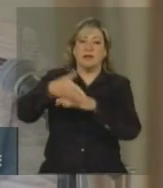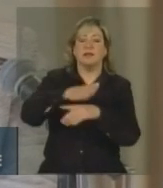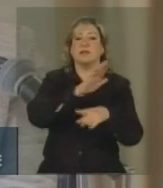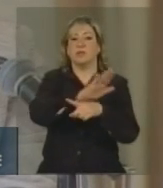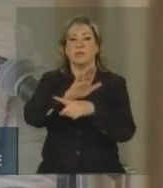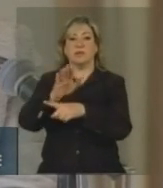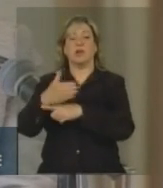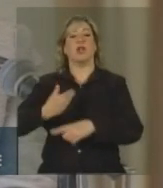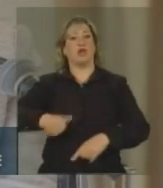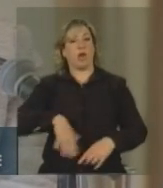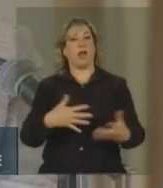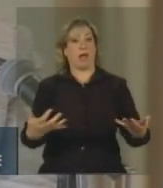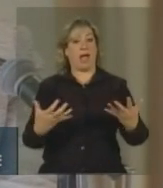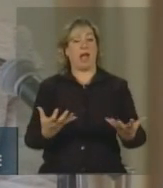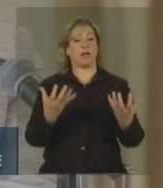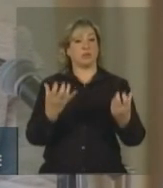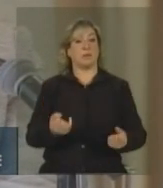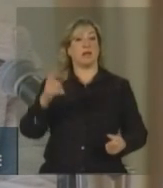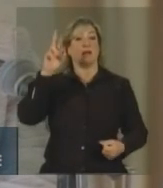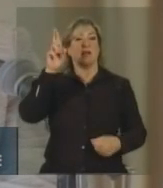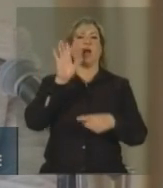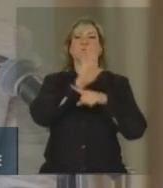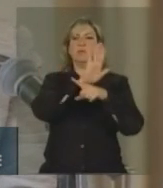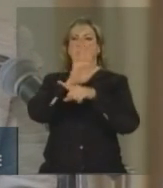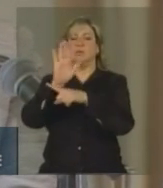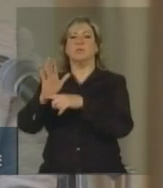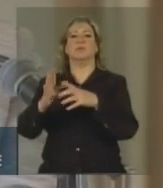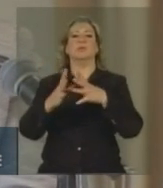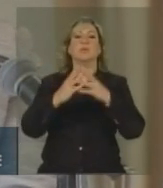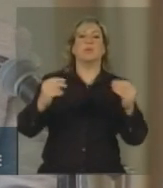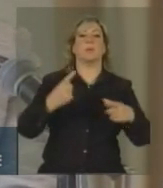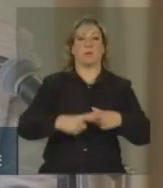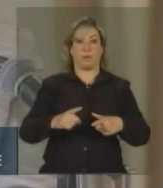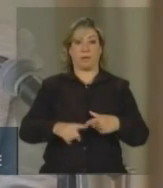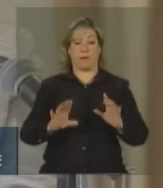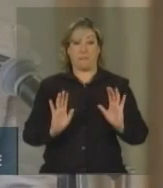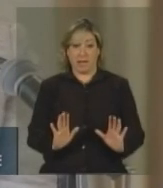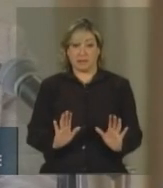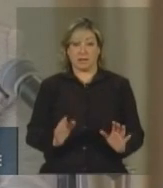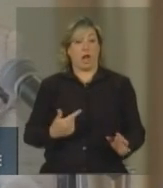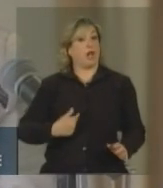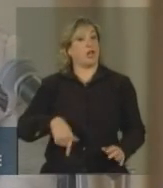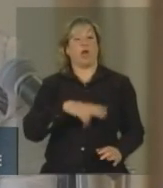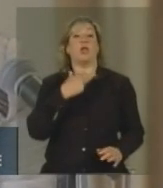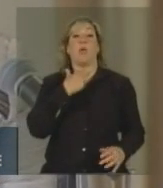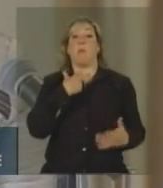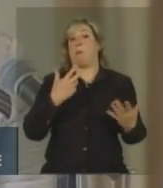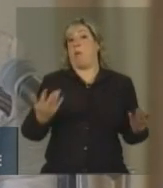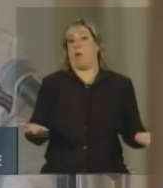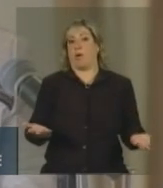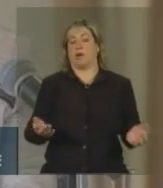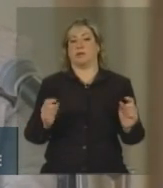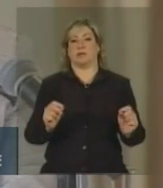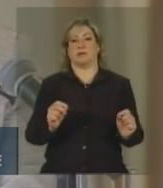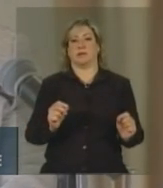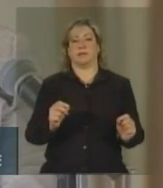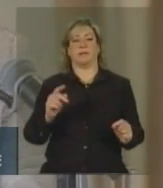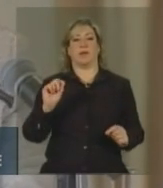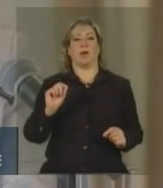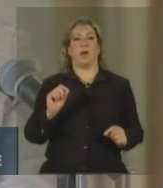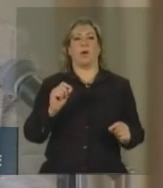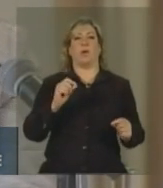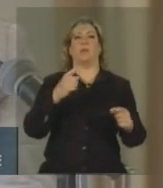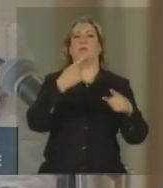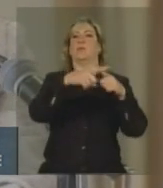Queremos assumir as responsabilidades de participar da solução. Obviamente, não podemos substituir a iniciativa de